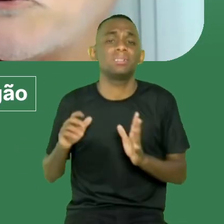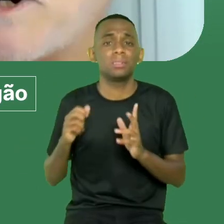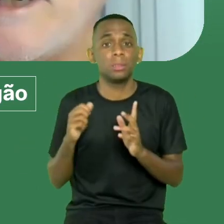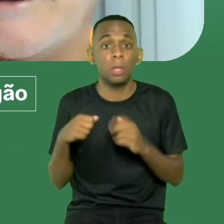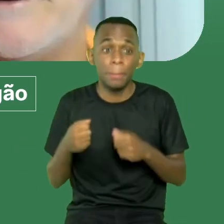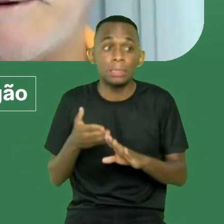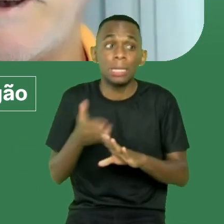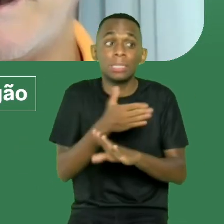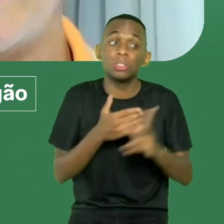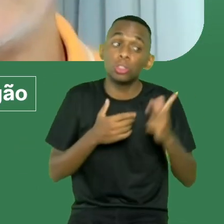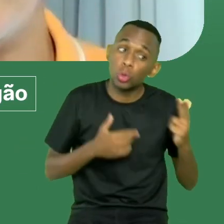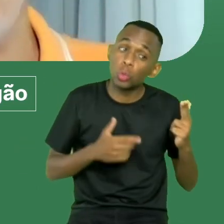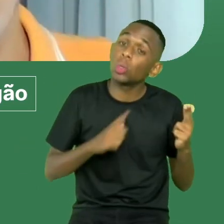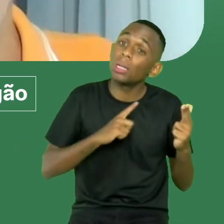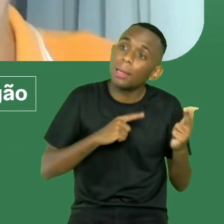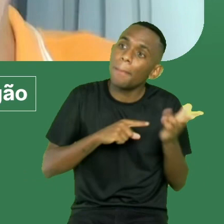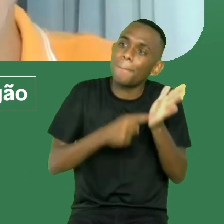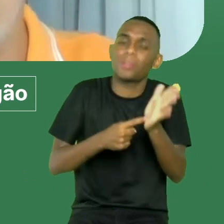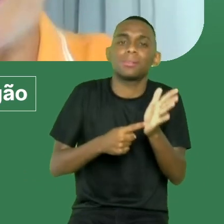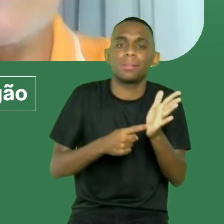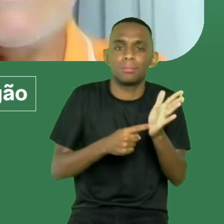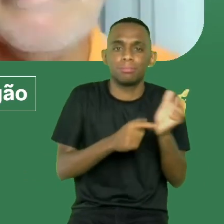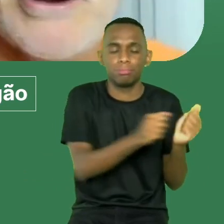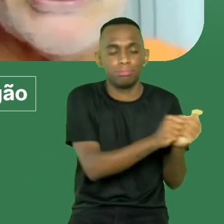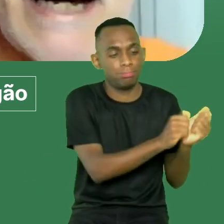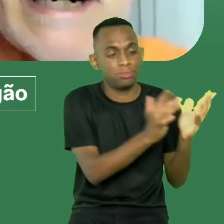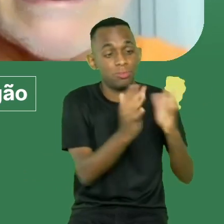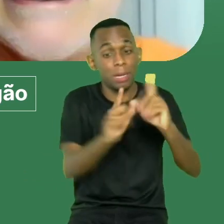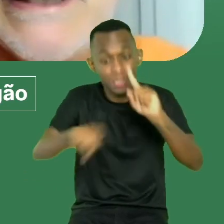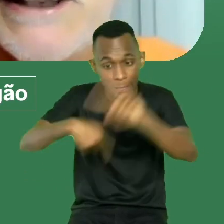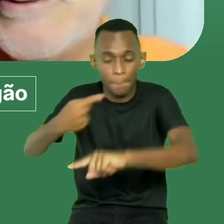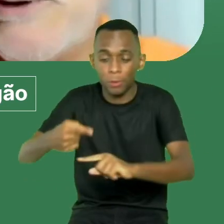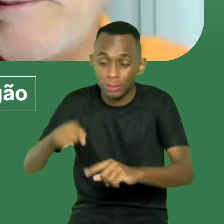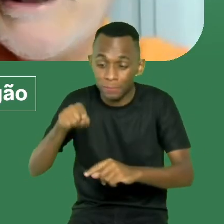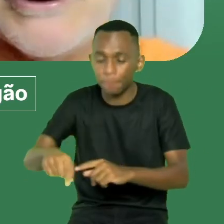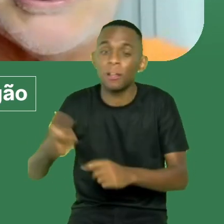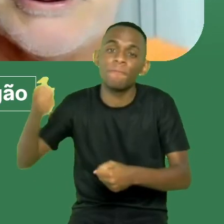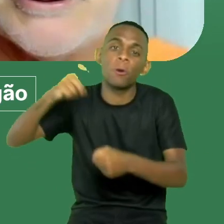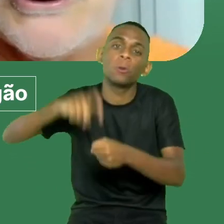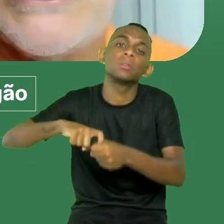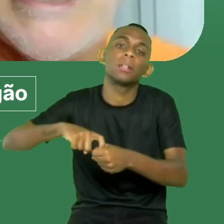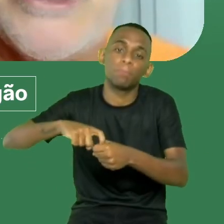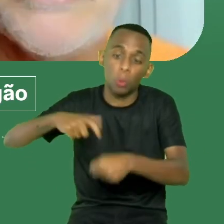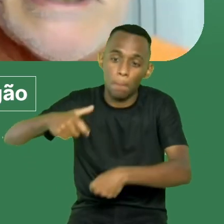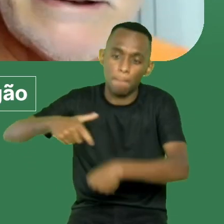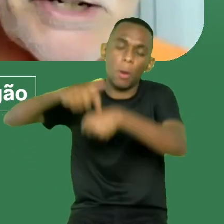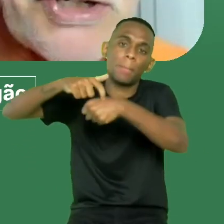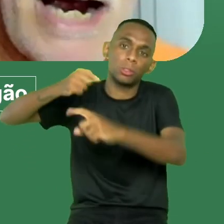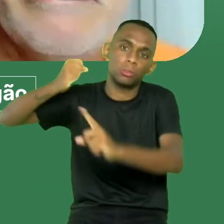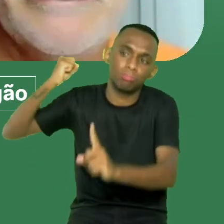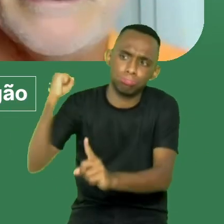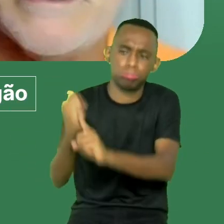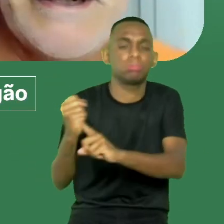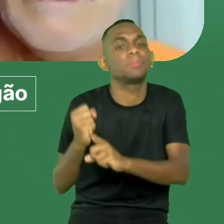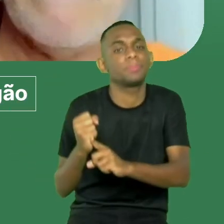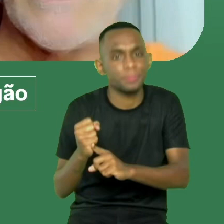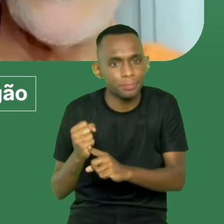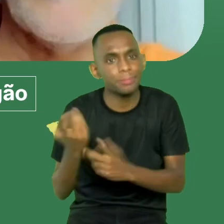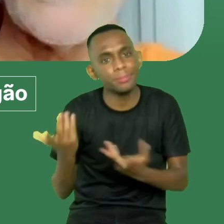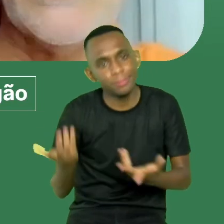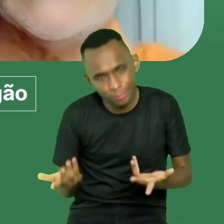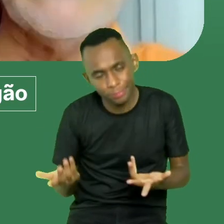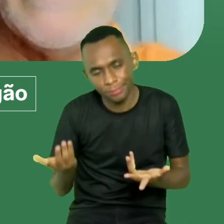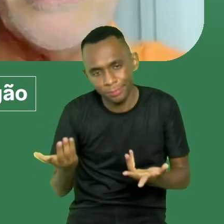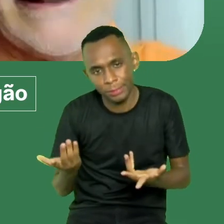antes em algum lugar ali para ela voltar à cena no momento crucial e ela ser chave